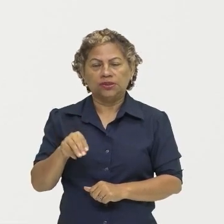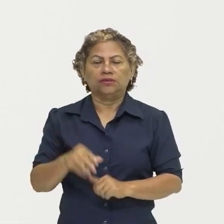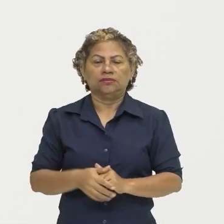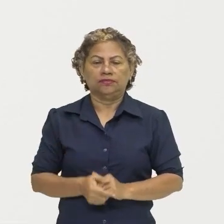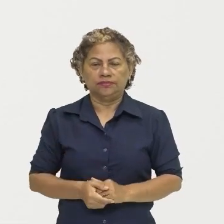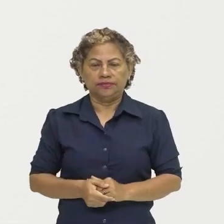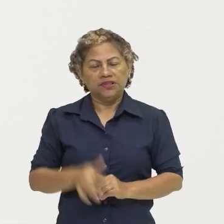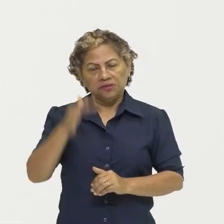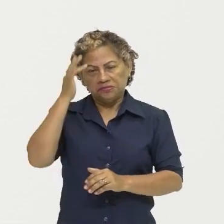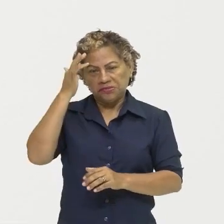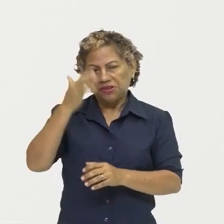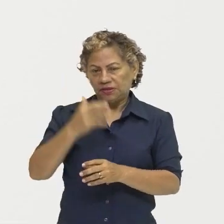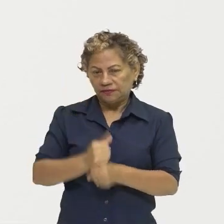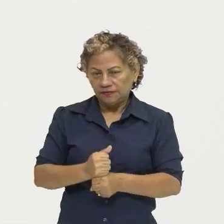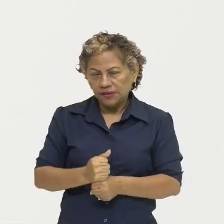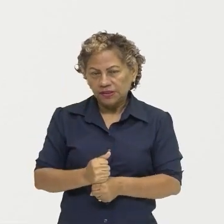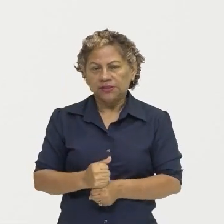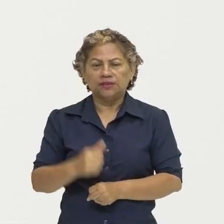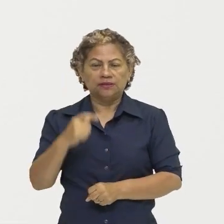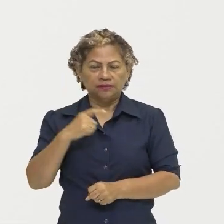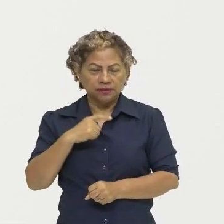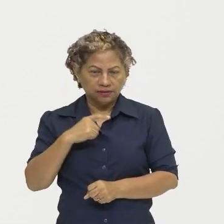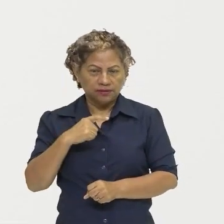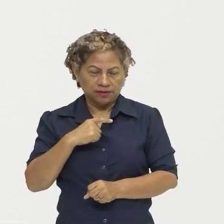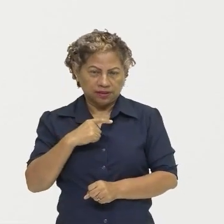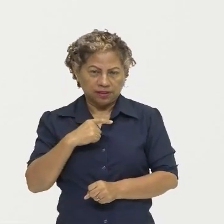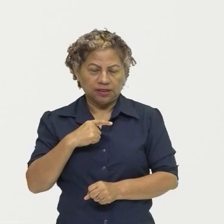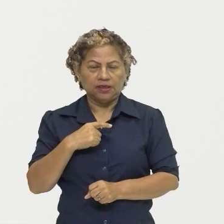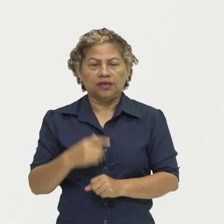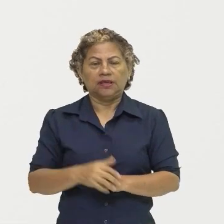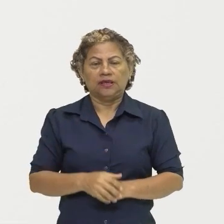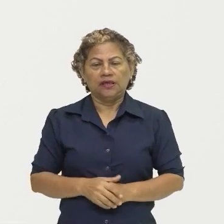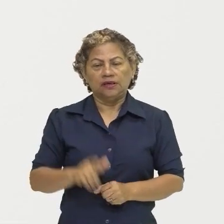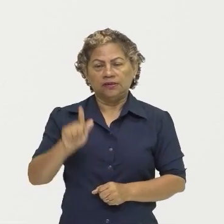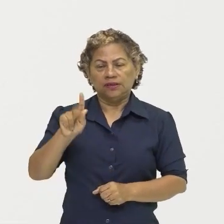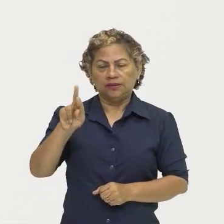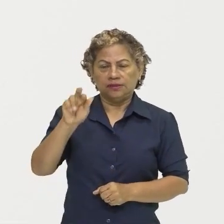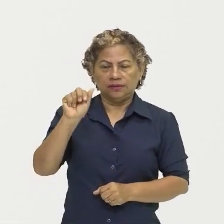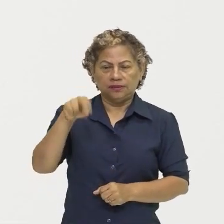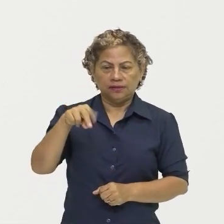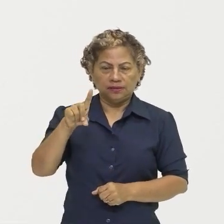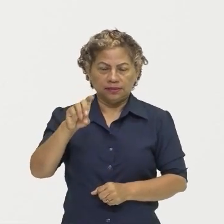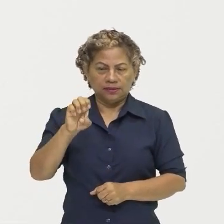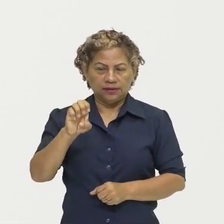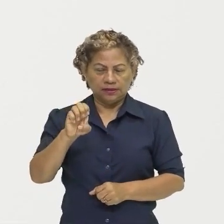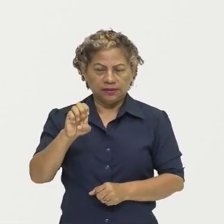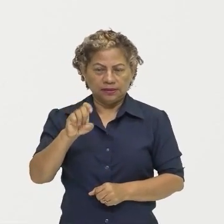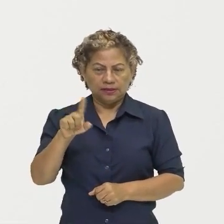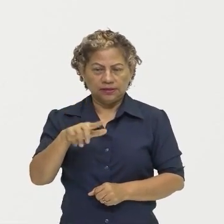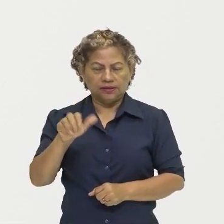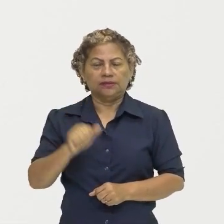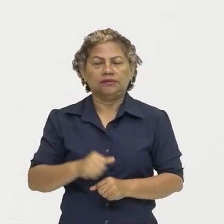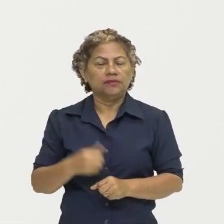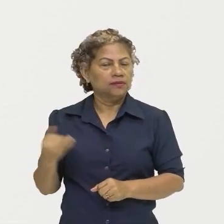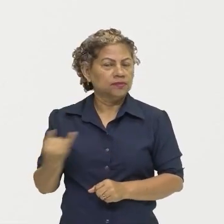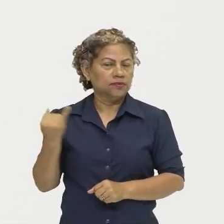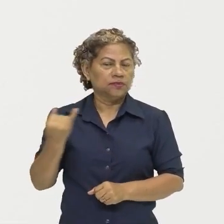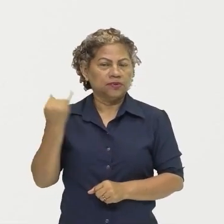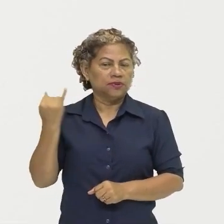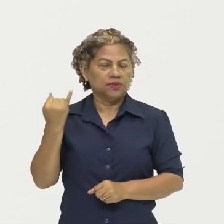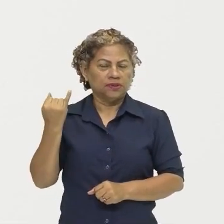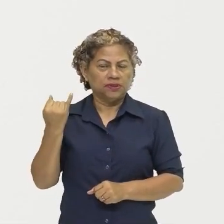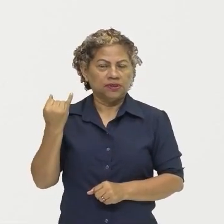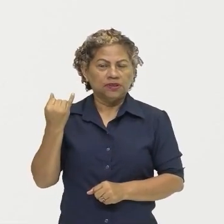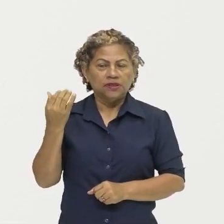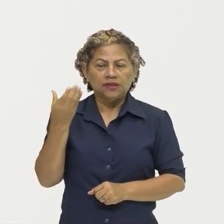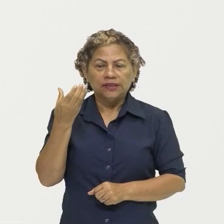se tem esta grandeza, ela é um conceito fundamental na ciência, porque